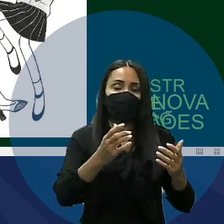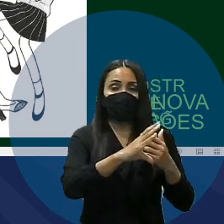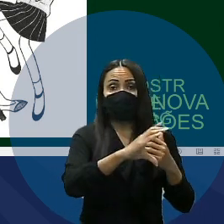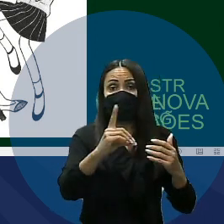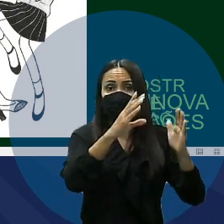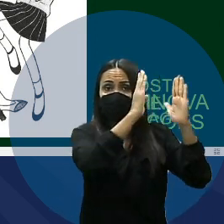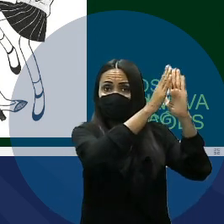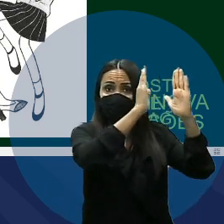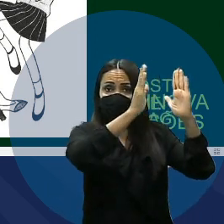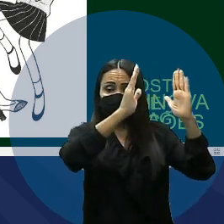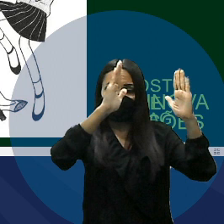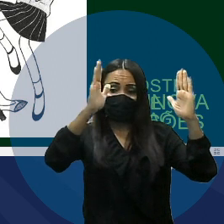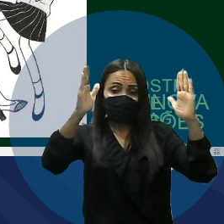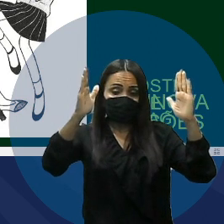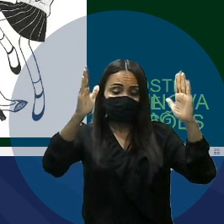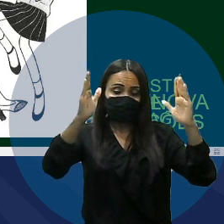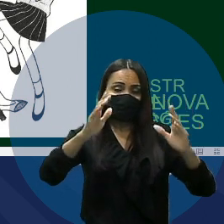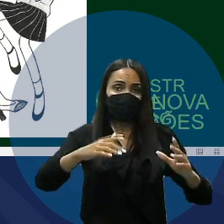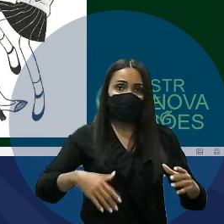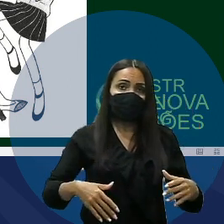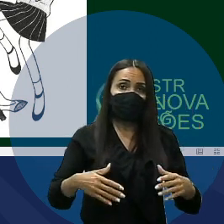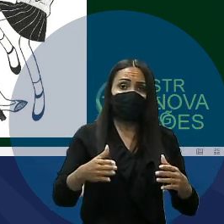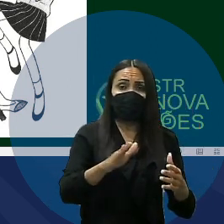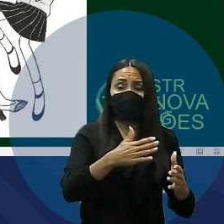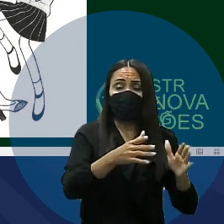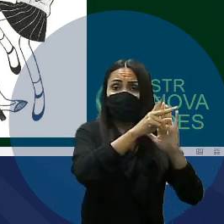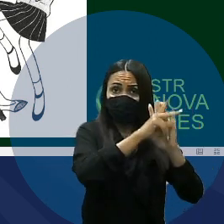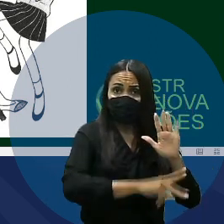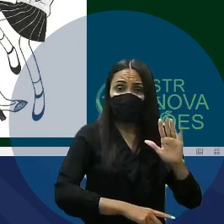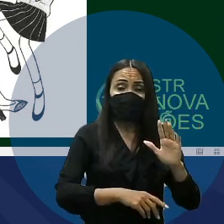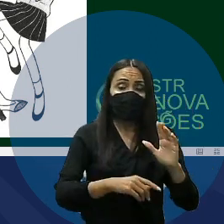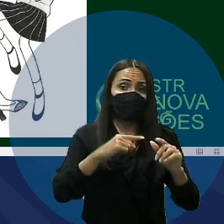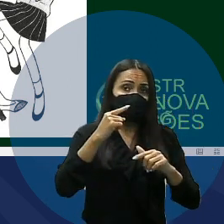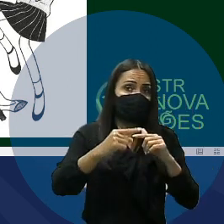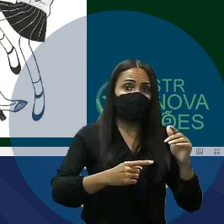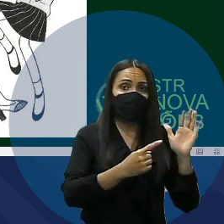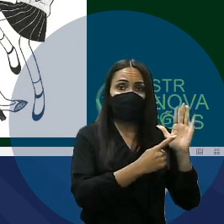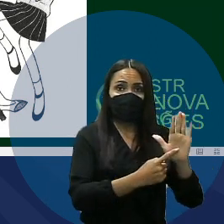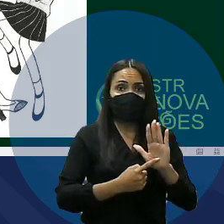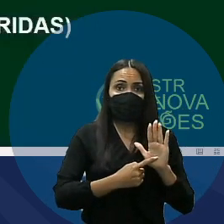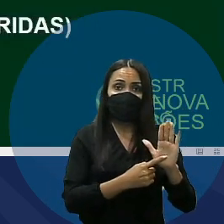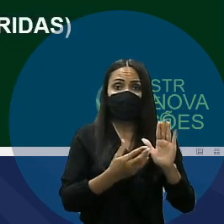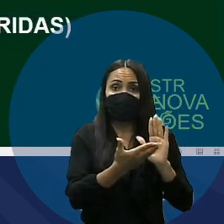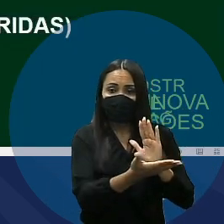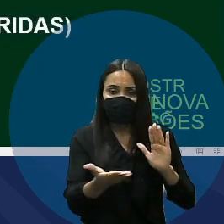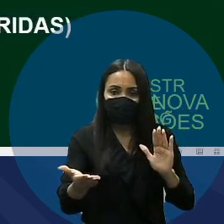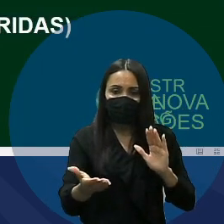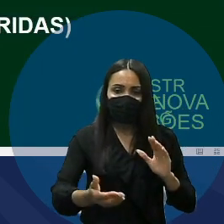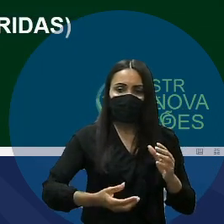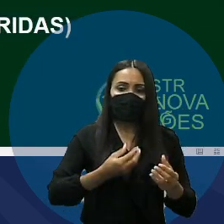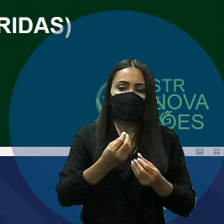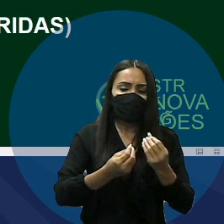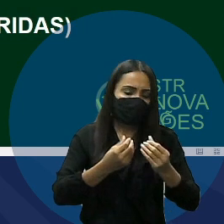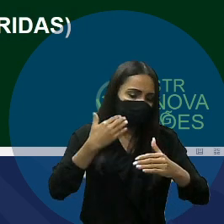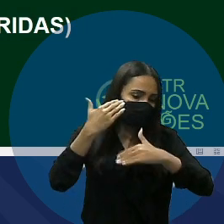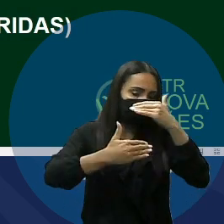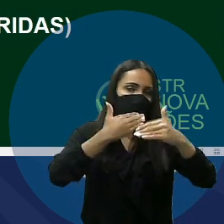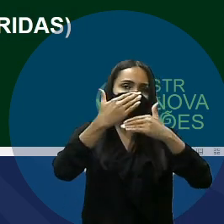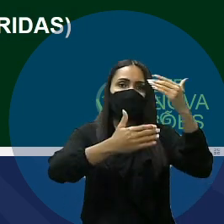algumas ações. E aí no decorrer da apresentação eu vou apresentar a vocês de que forma a gente desenvolveu esse